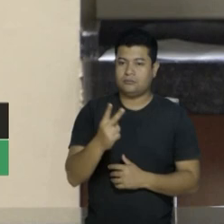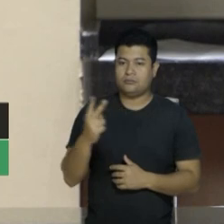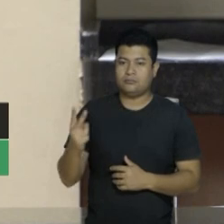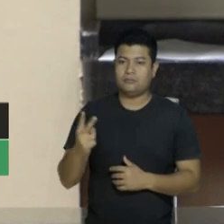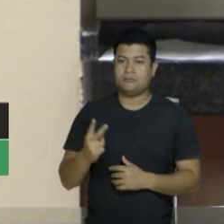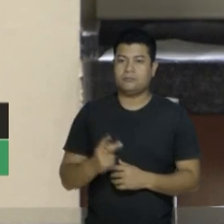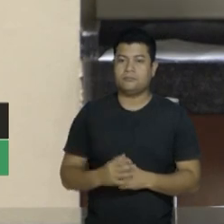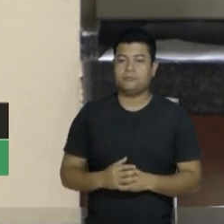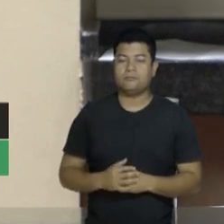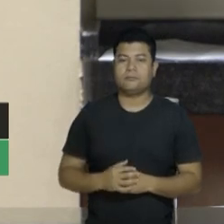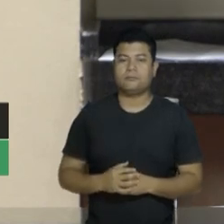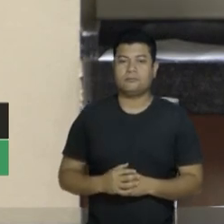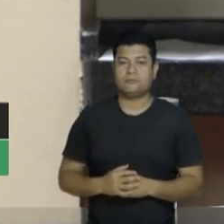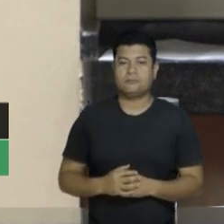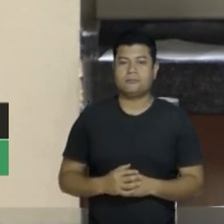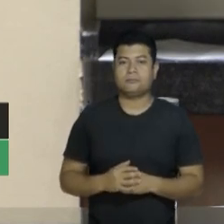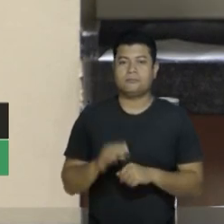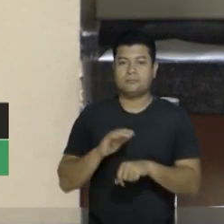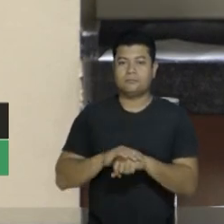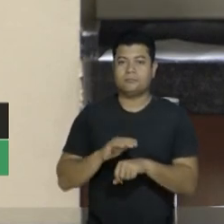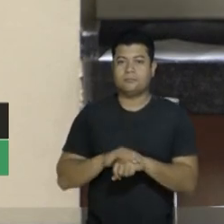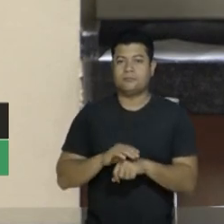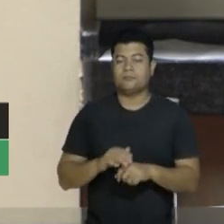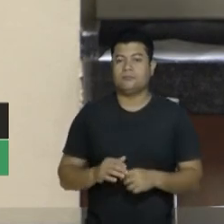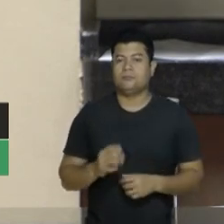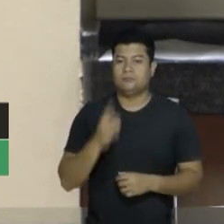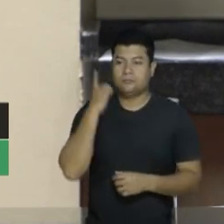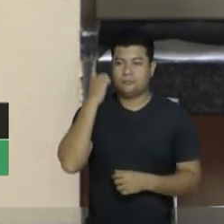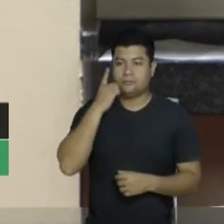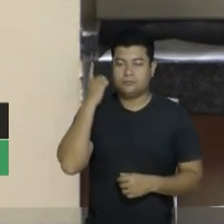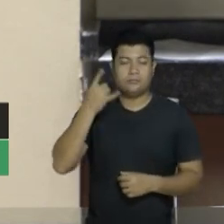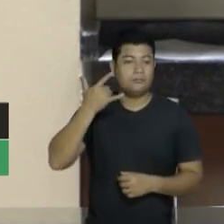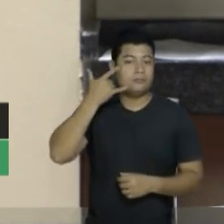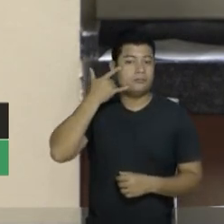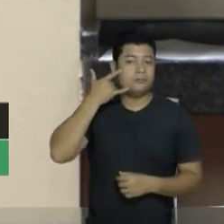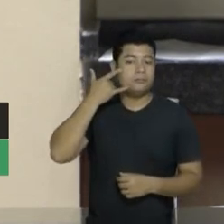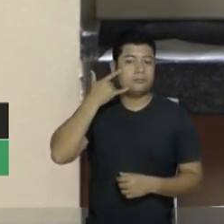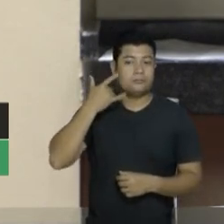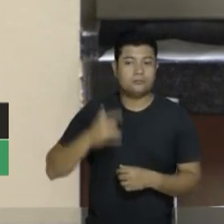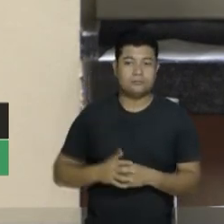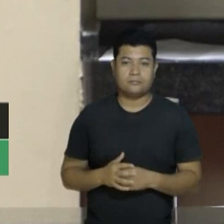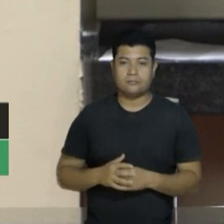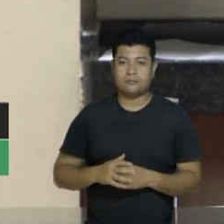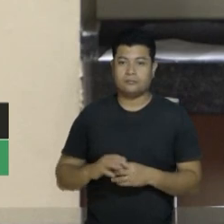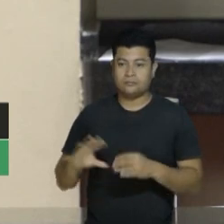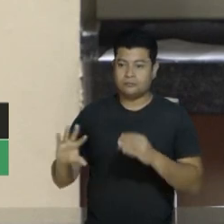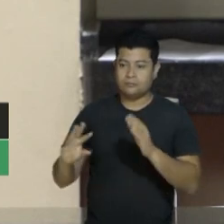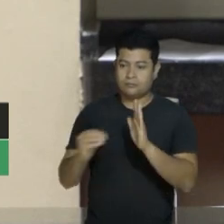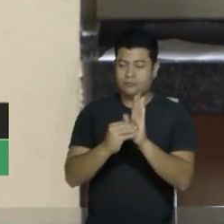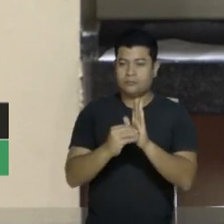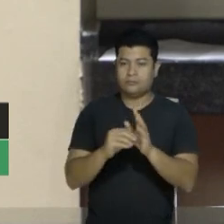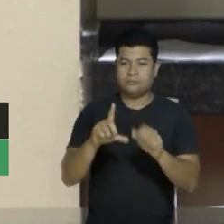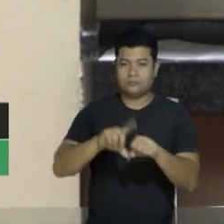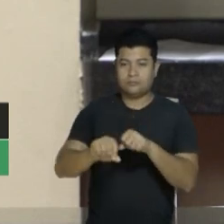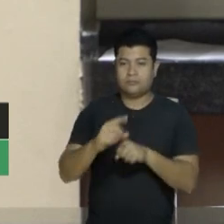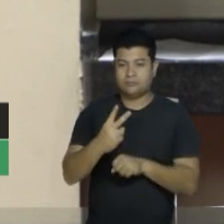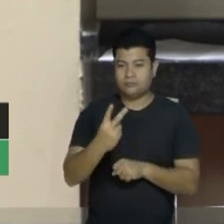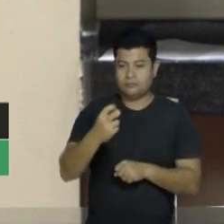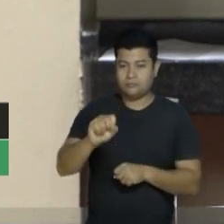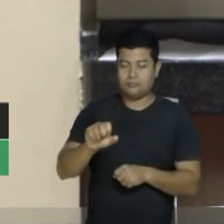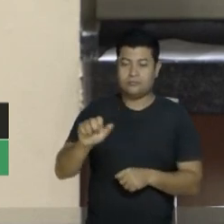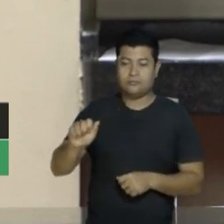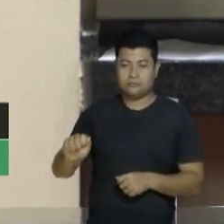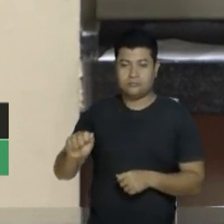351/2022. Autor, deputado Mauro de Nadal. Acrescenta artigo 28A